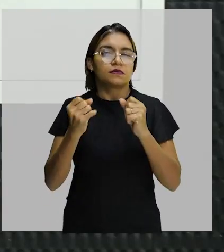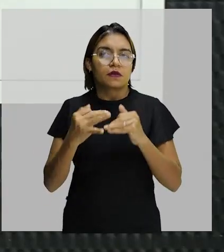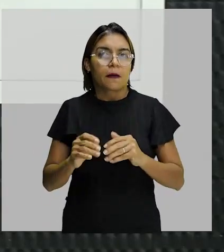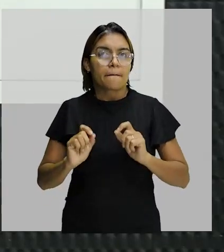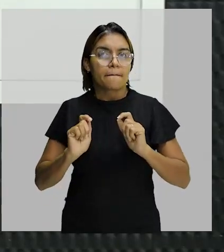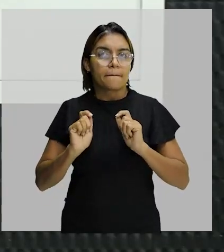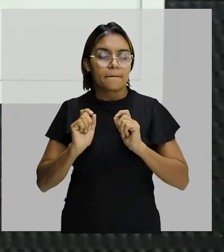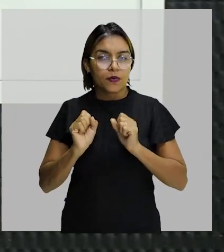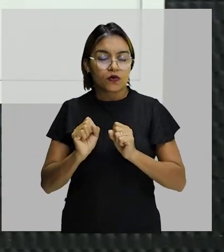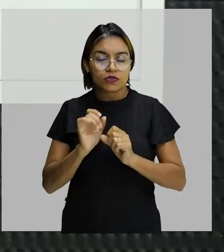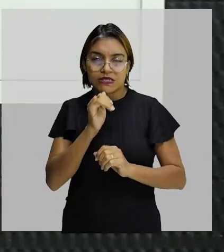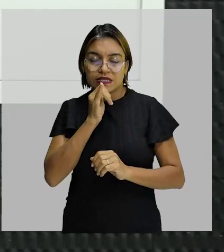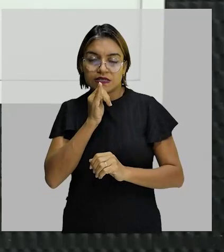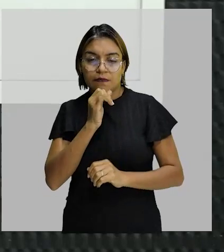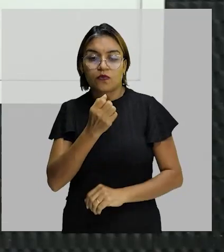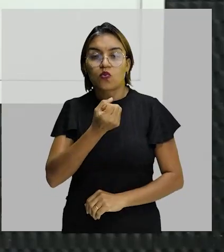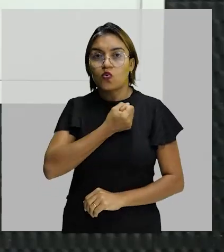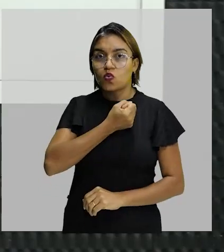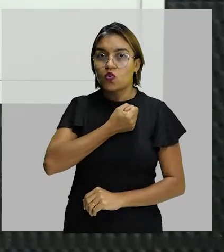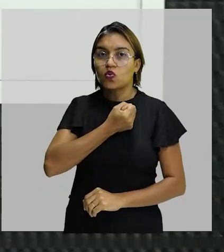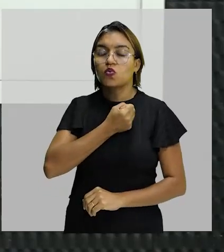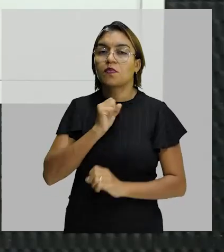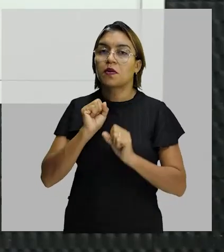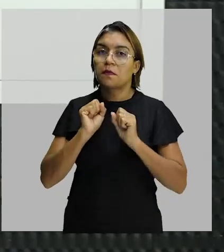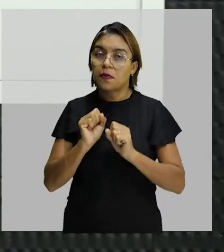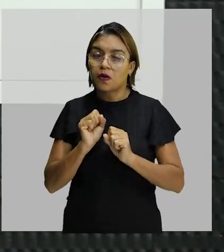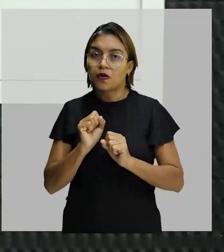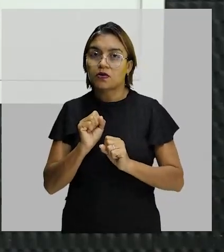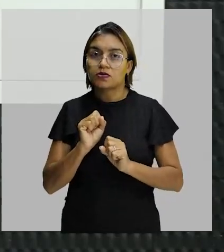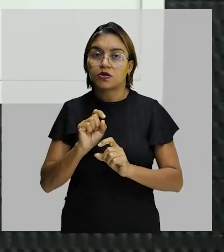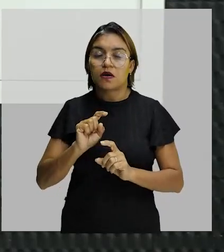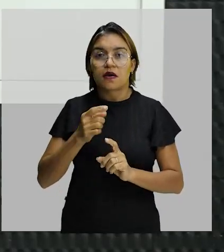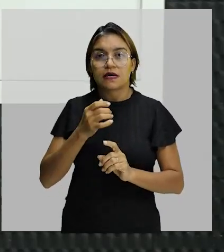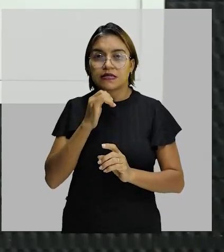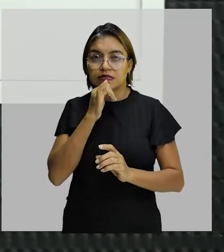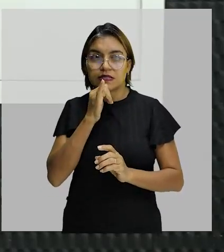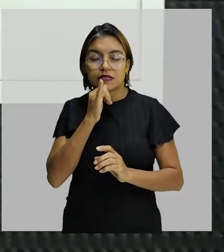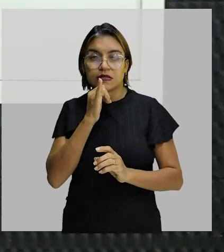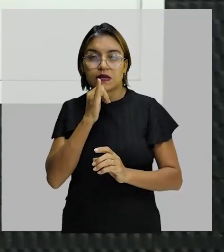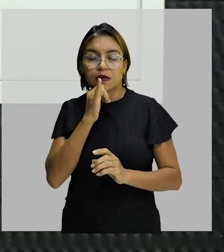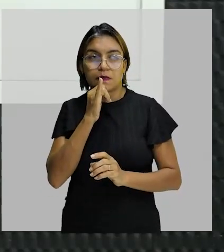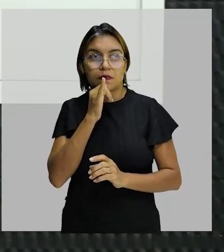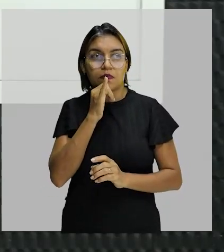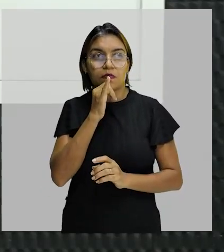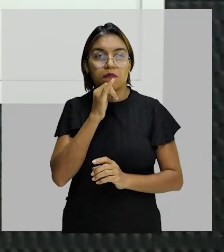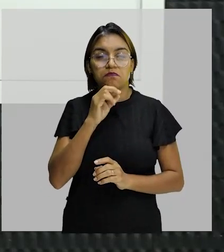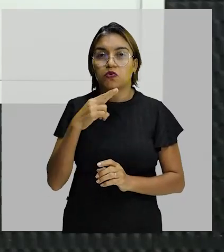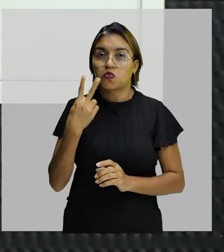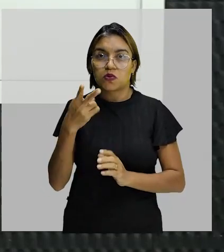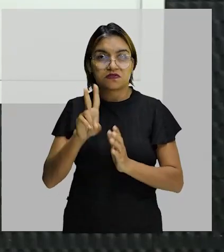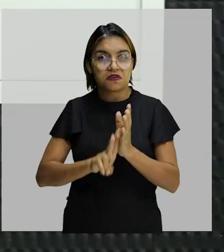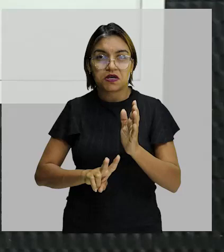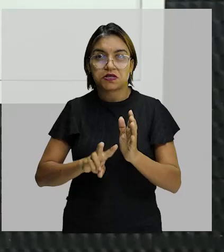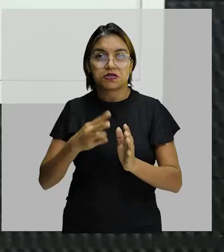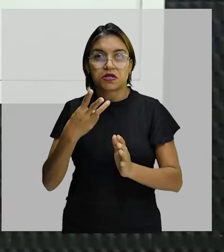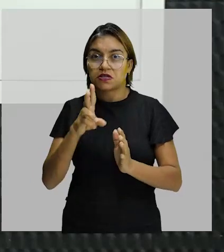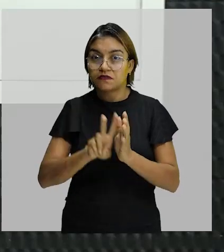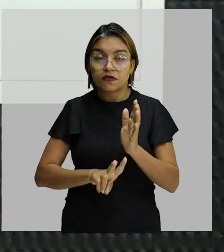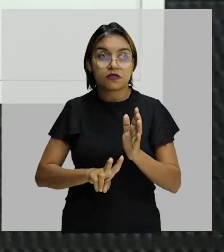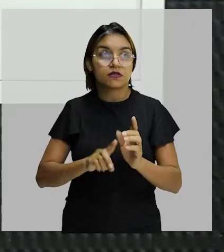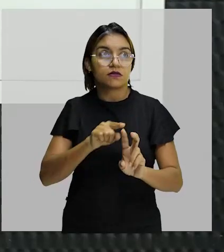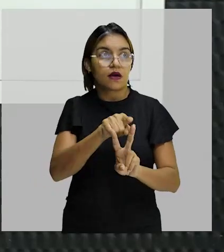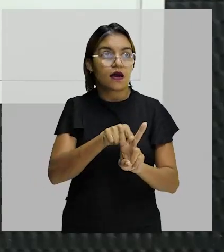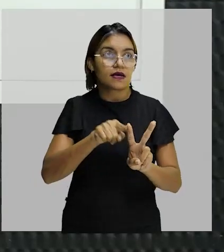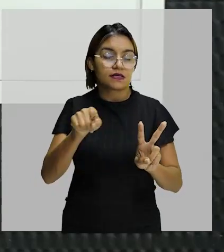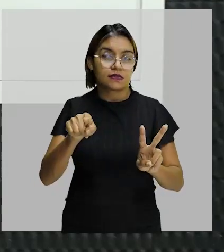número pode ser mais de uma vez raiz de uma equação. Olha, o menos 2 apareceu quantas vezes aqui? Duas vezes. Então, o